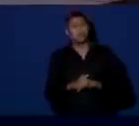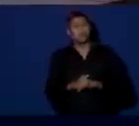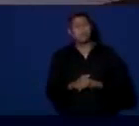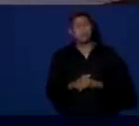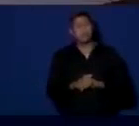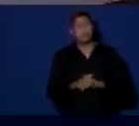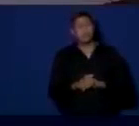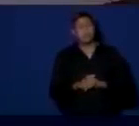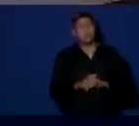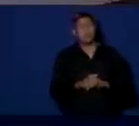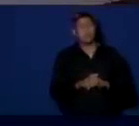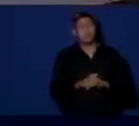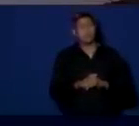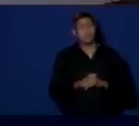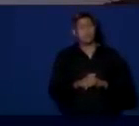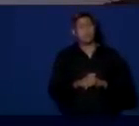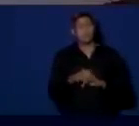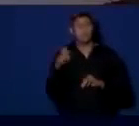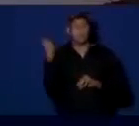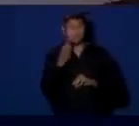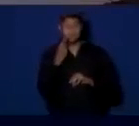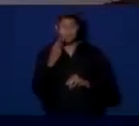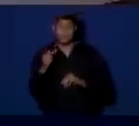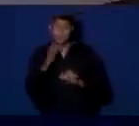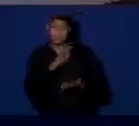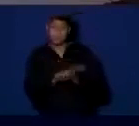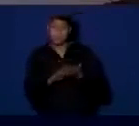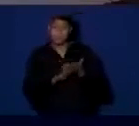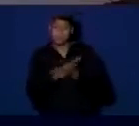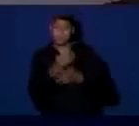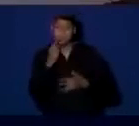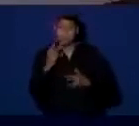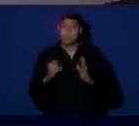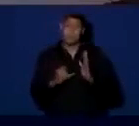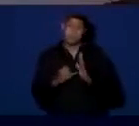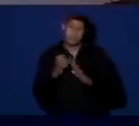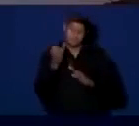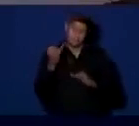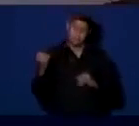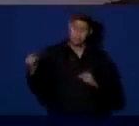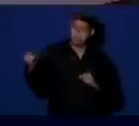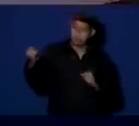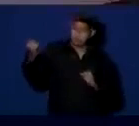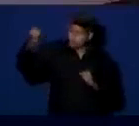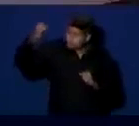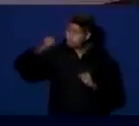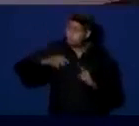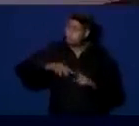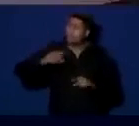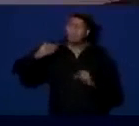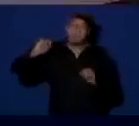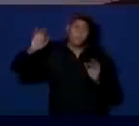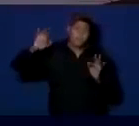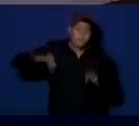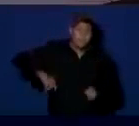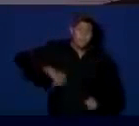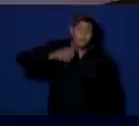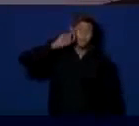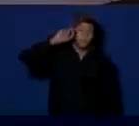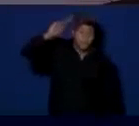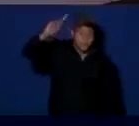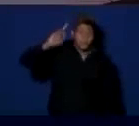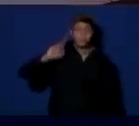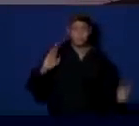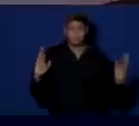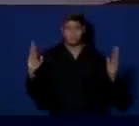Então, assim, a gente não tem falado muito disso, a gente está falando de inflação, juros, etc., mas assim, no final do dia, no